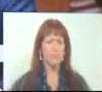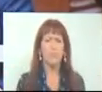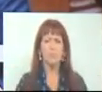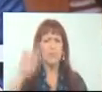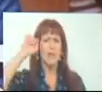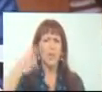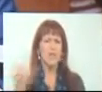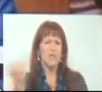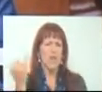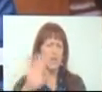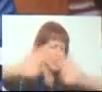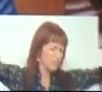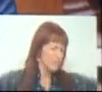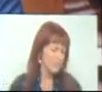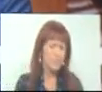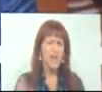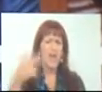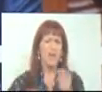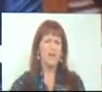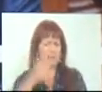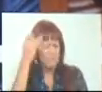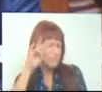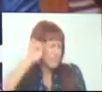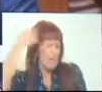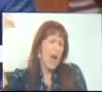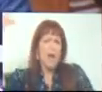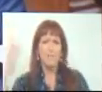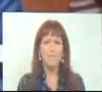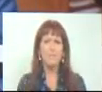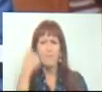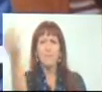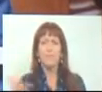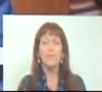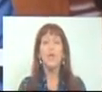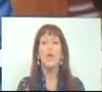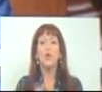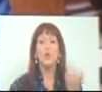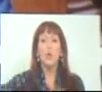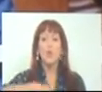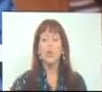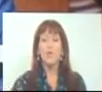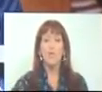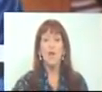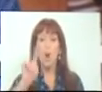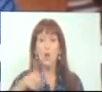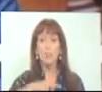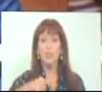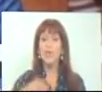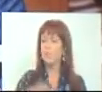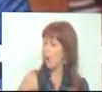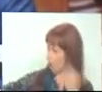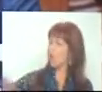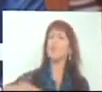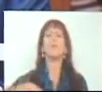as crises artificiais, a crítica mesquinha. Vamos todos fazer aquilo que os portugueses esperam de